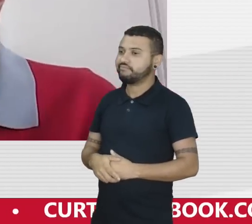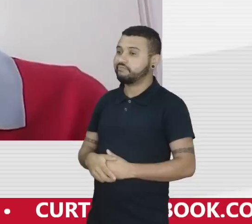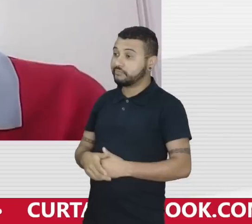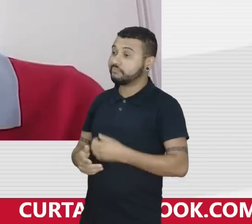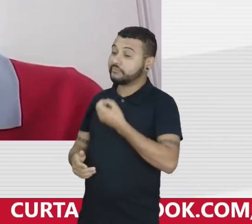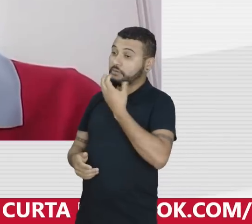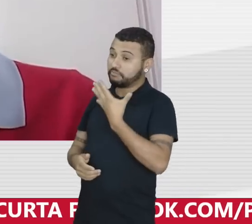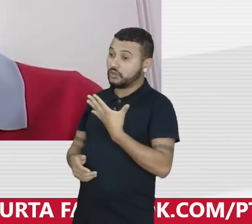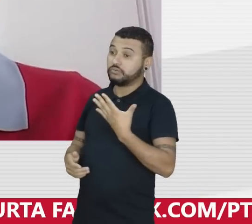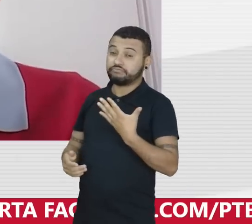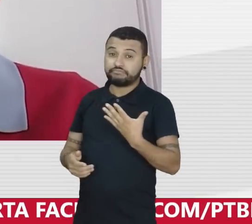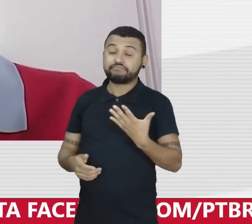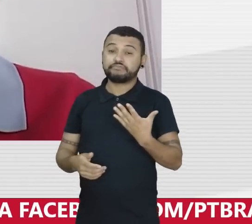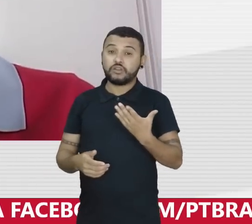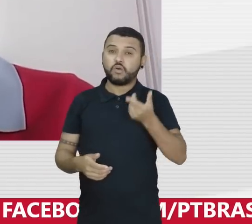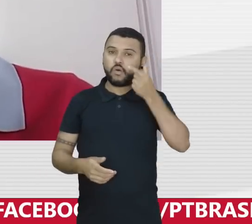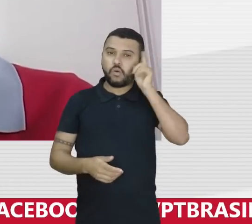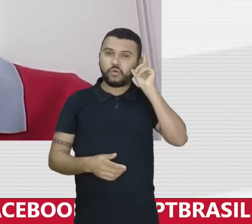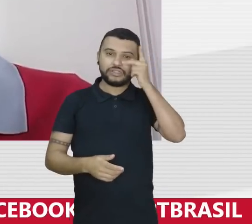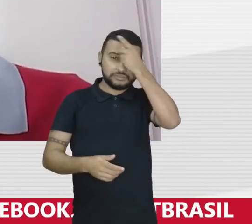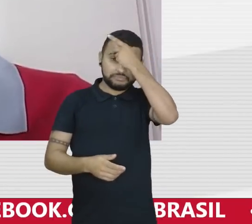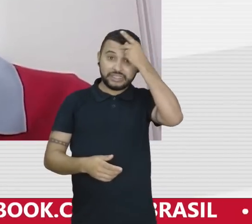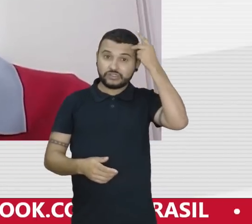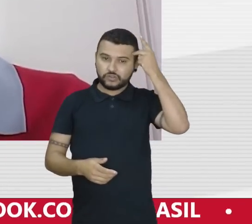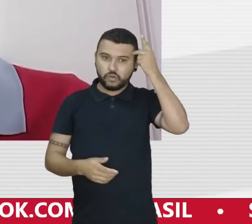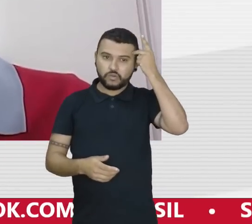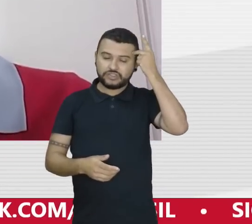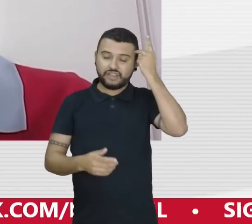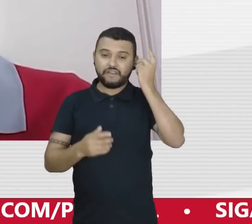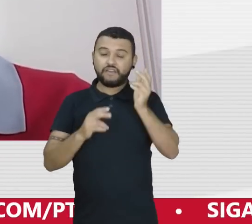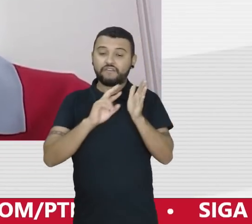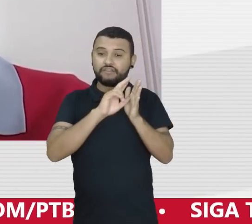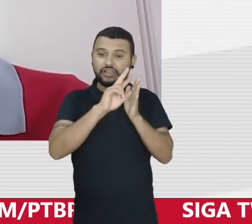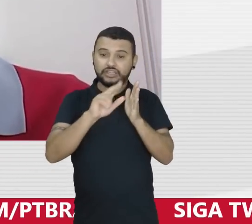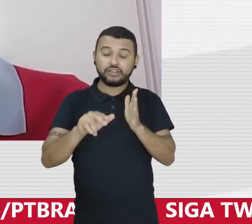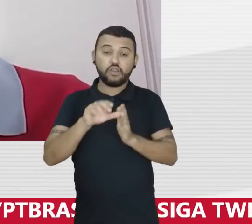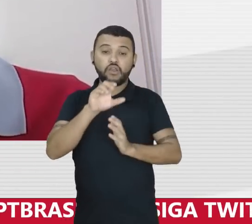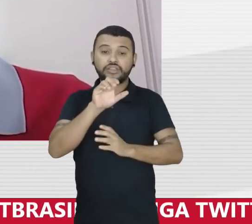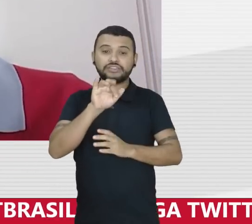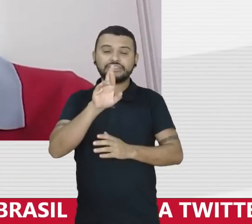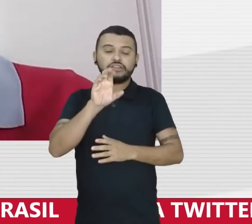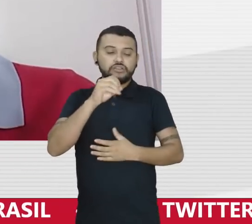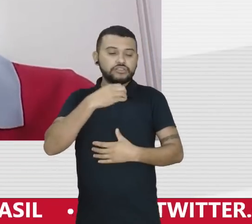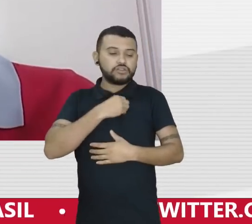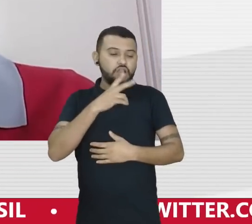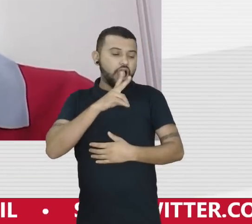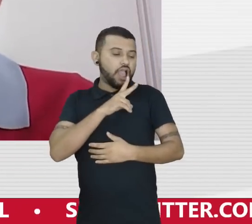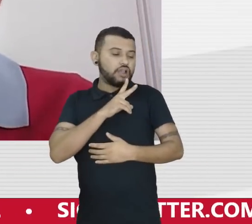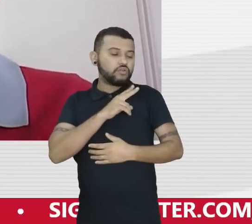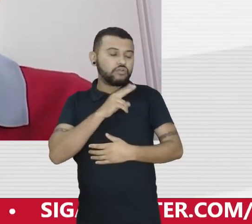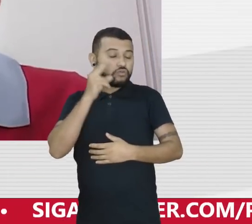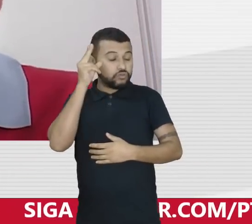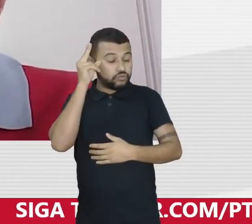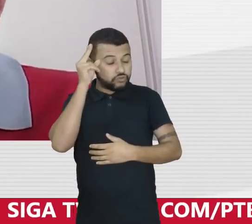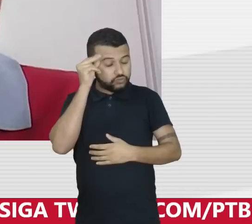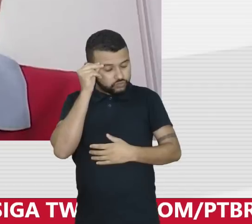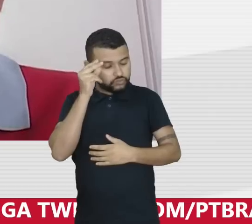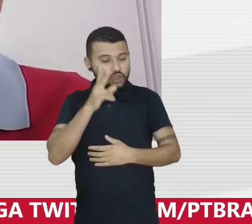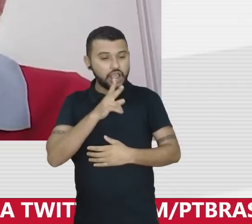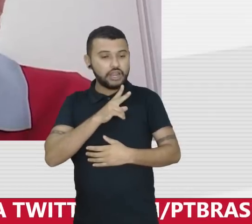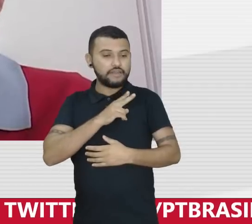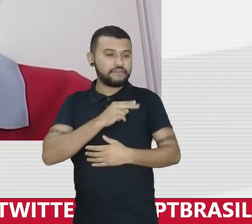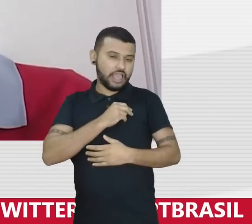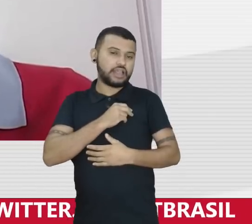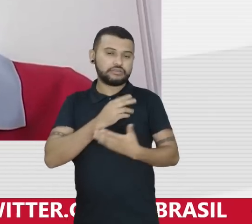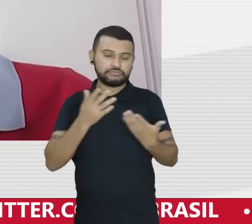Bom, com certeza muita gente disse, inclusive o Ciro falou que saiu aliviado, né? Bom, com oscilações